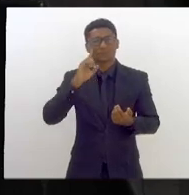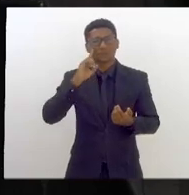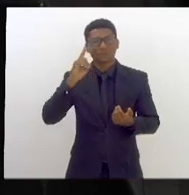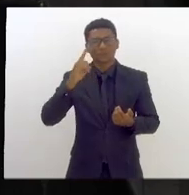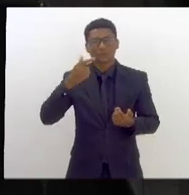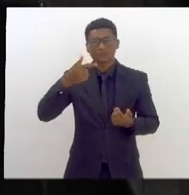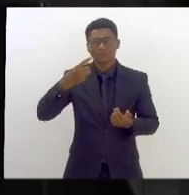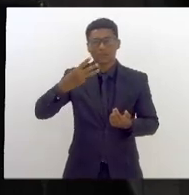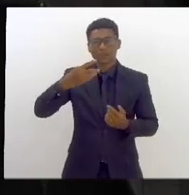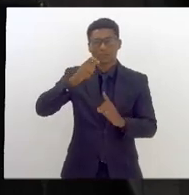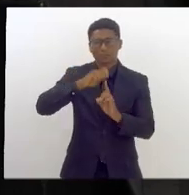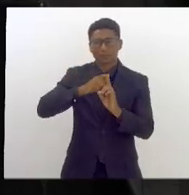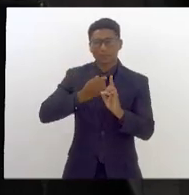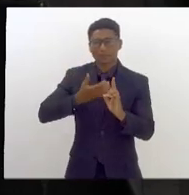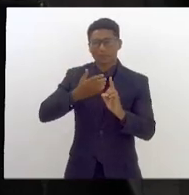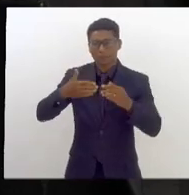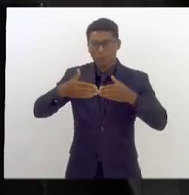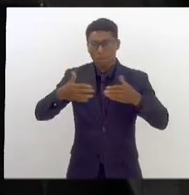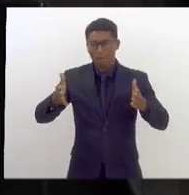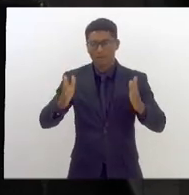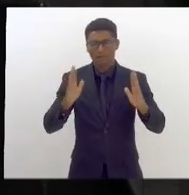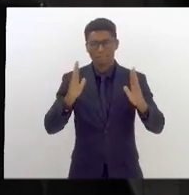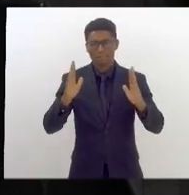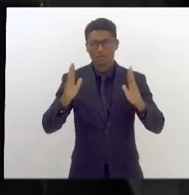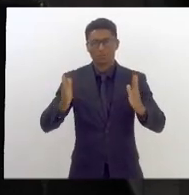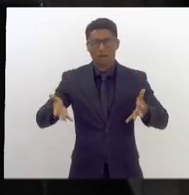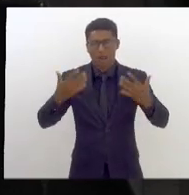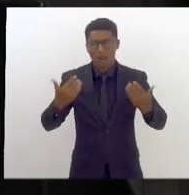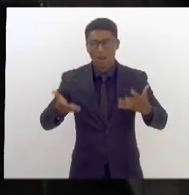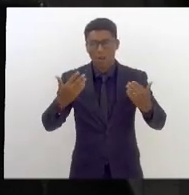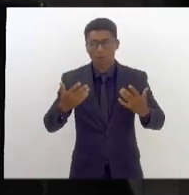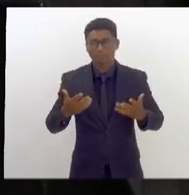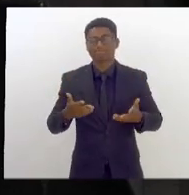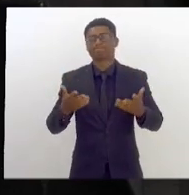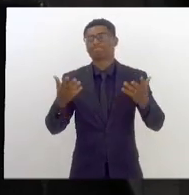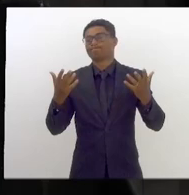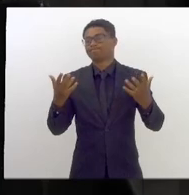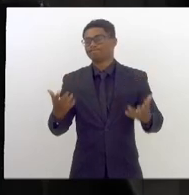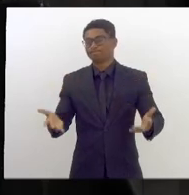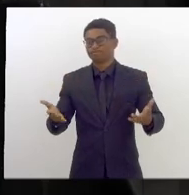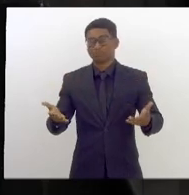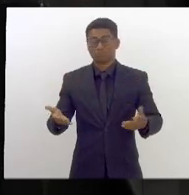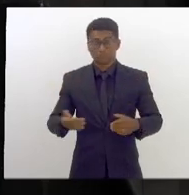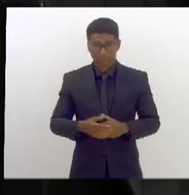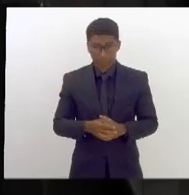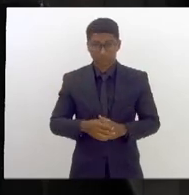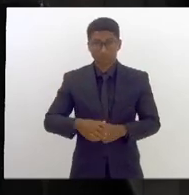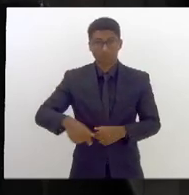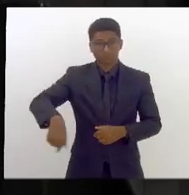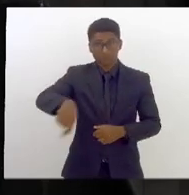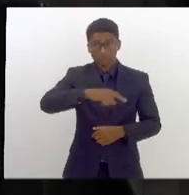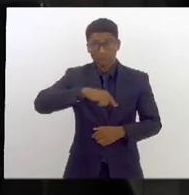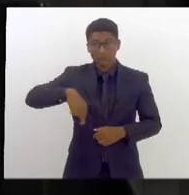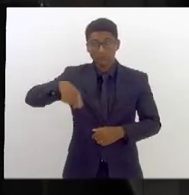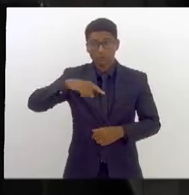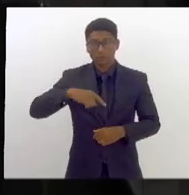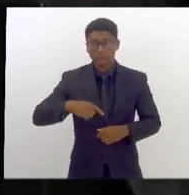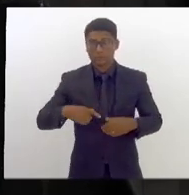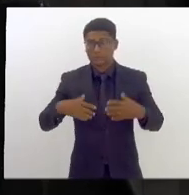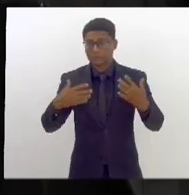de dezembro aproximadamente E aí a gente começa a ficar arrepiado